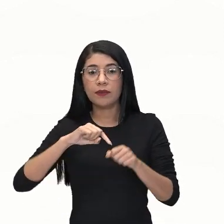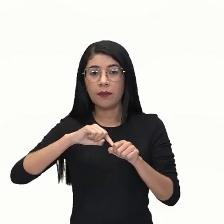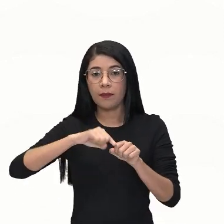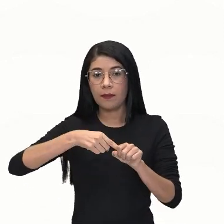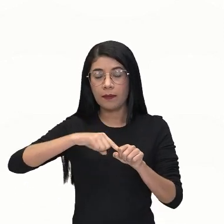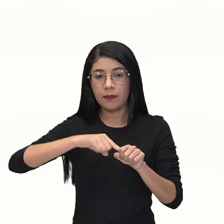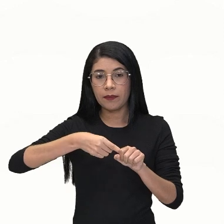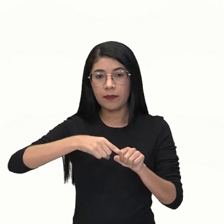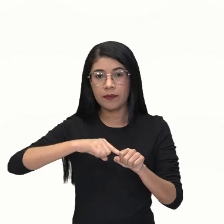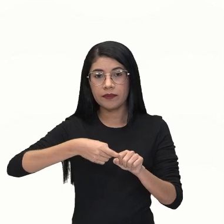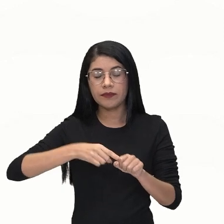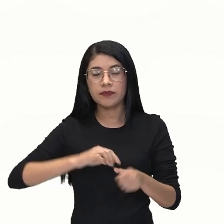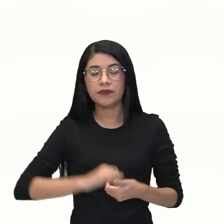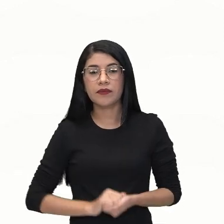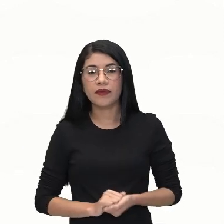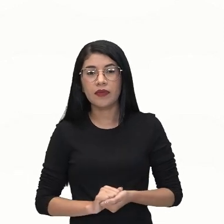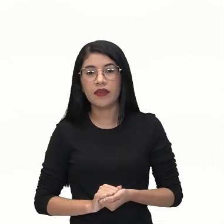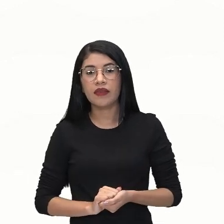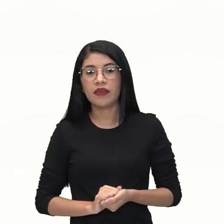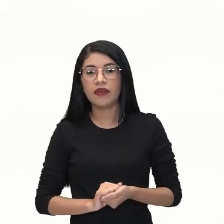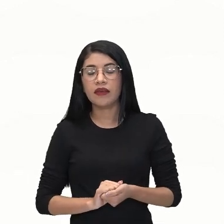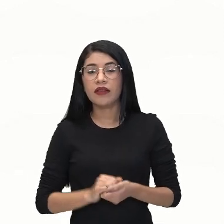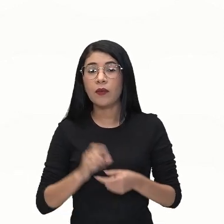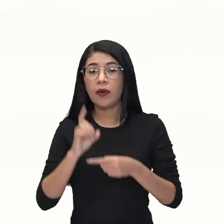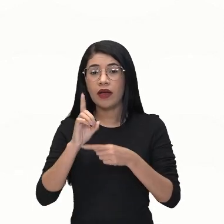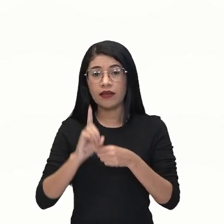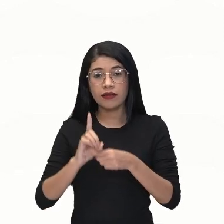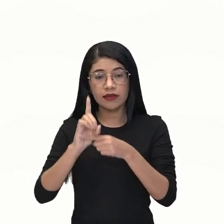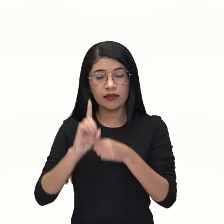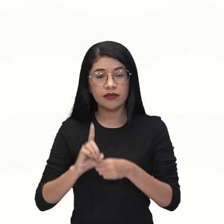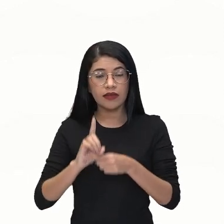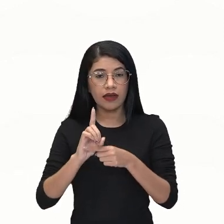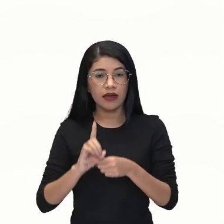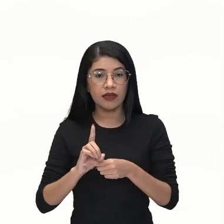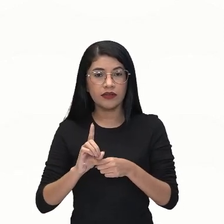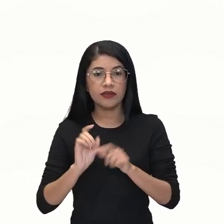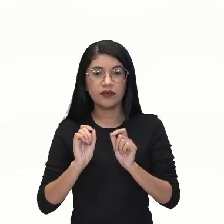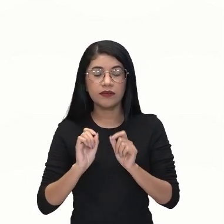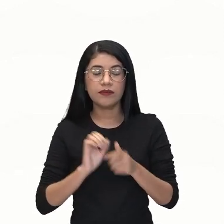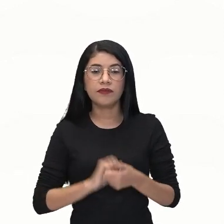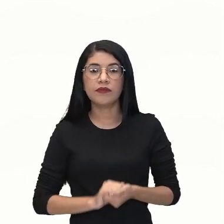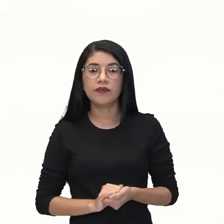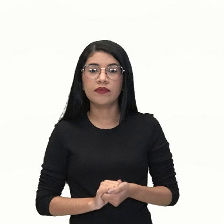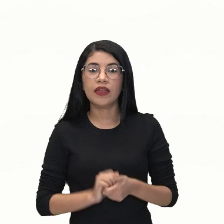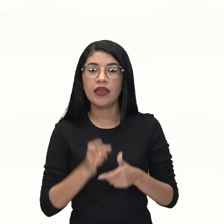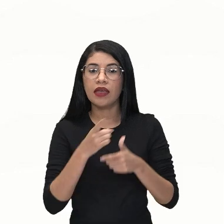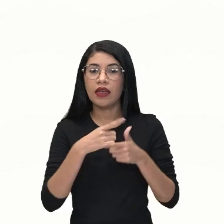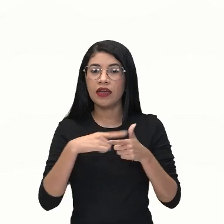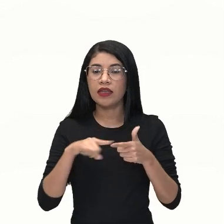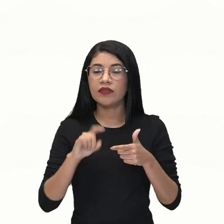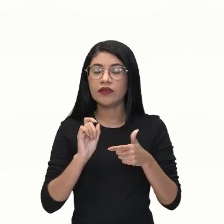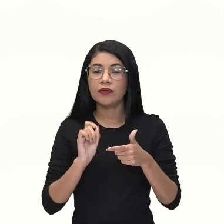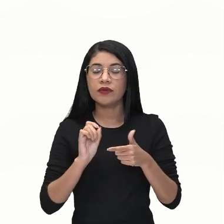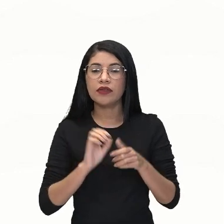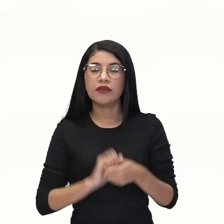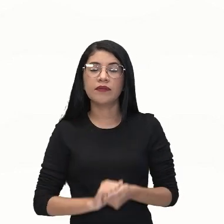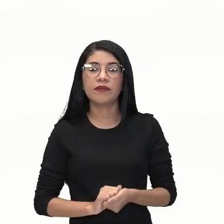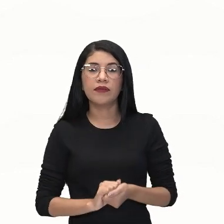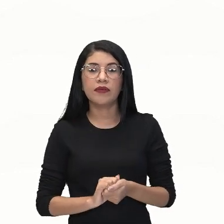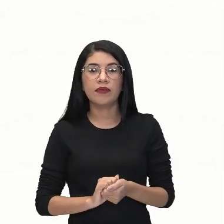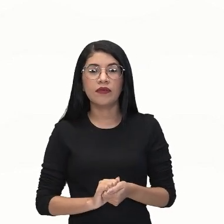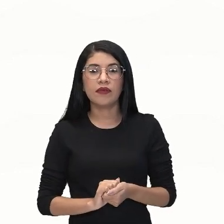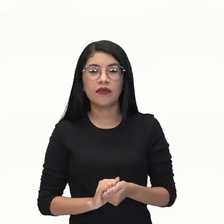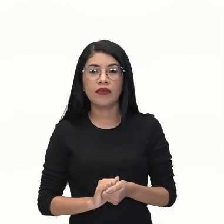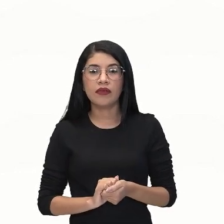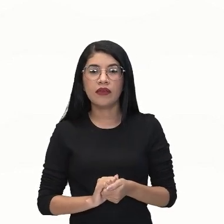Agora lá, densidade é a razão, ou seja, é a divisão entre a massa e